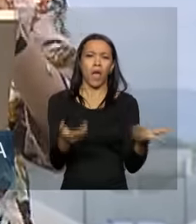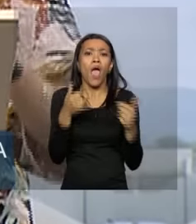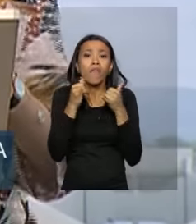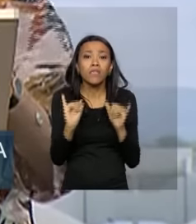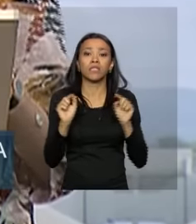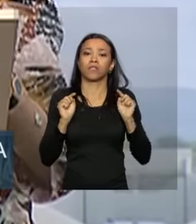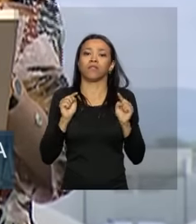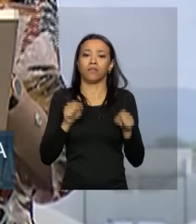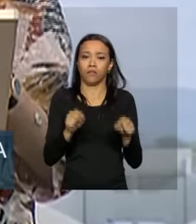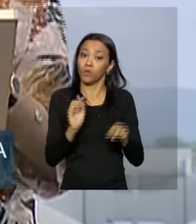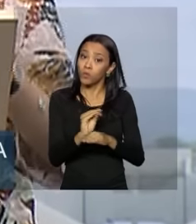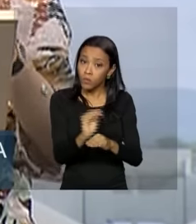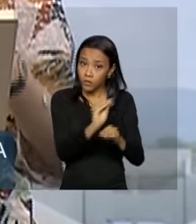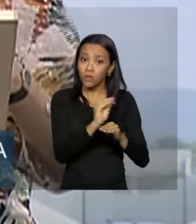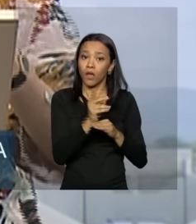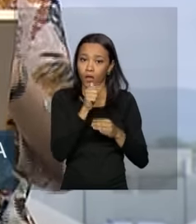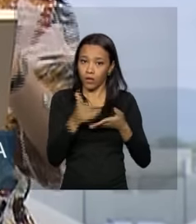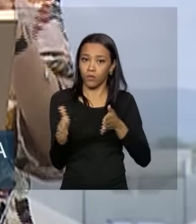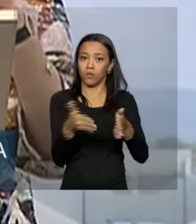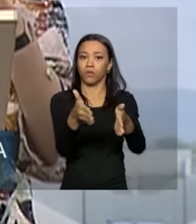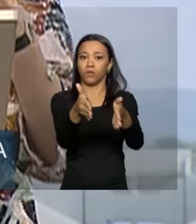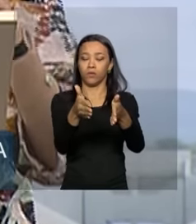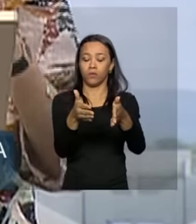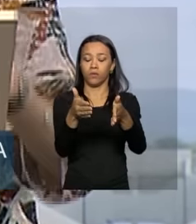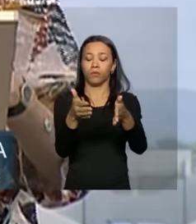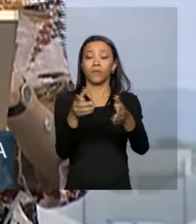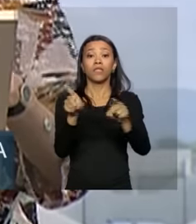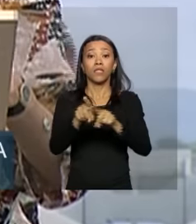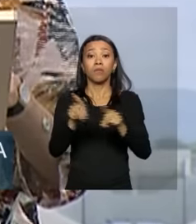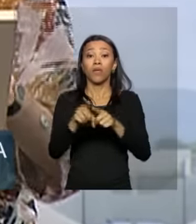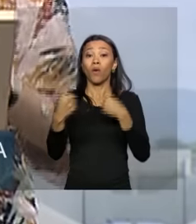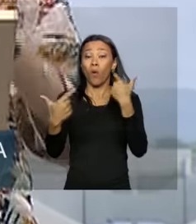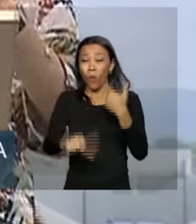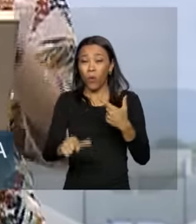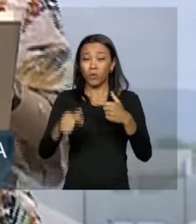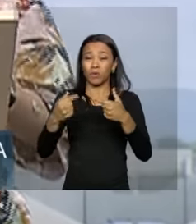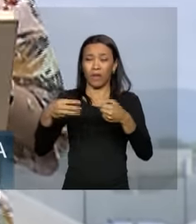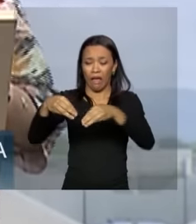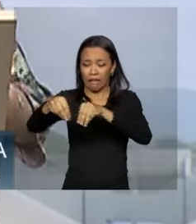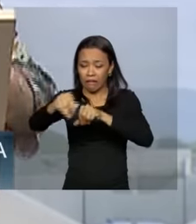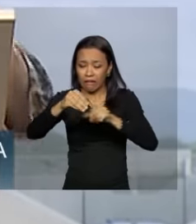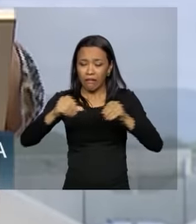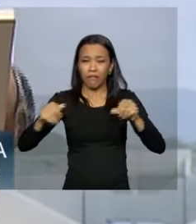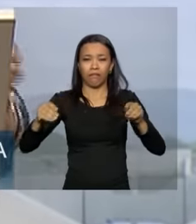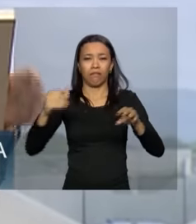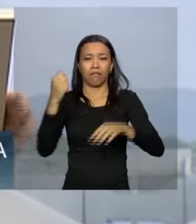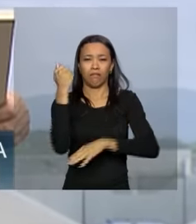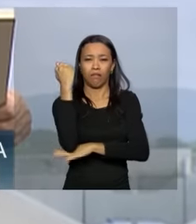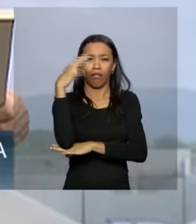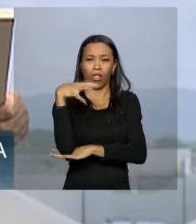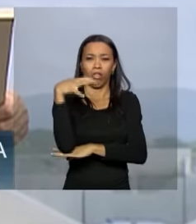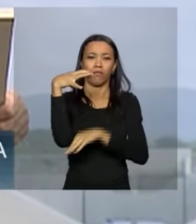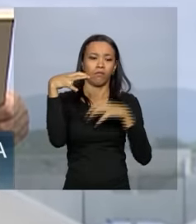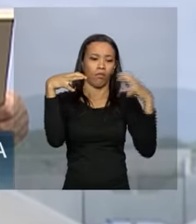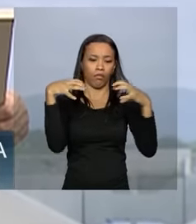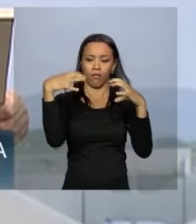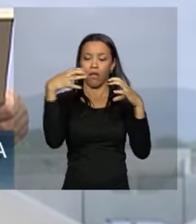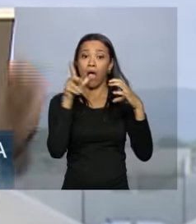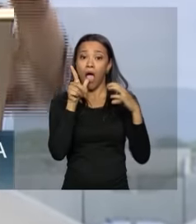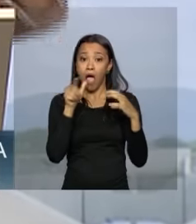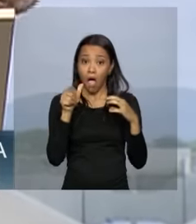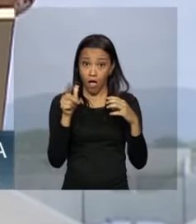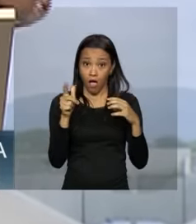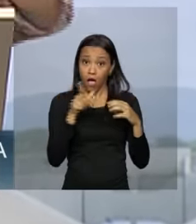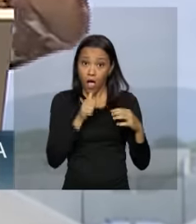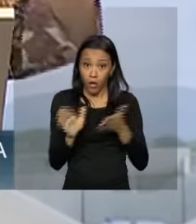todas as formas a desertificação do rio, a tirar das margens do